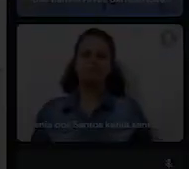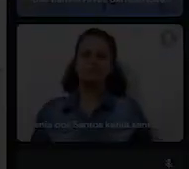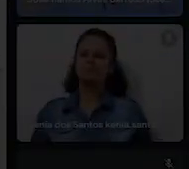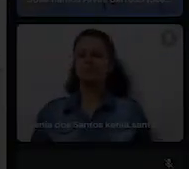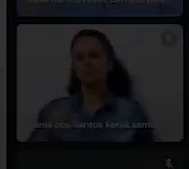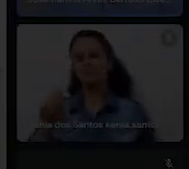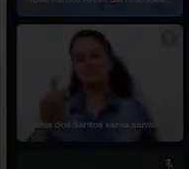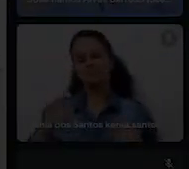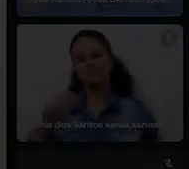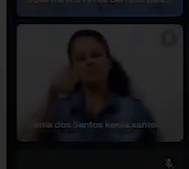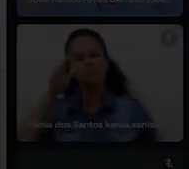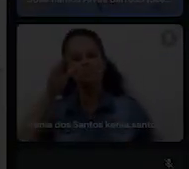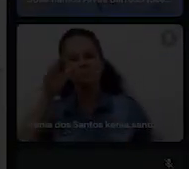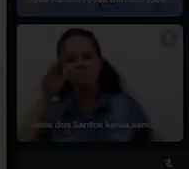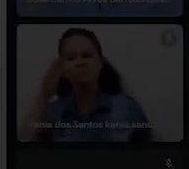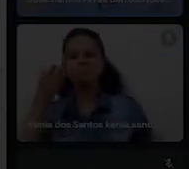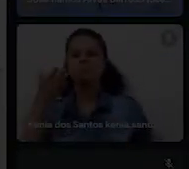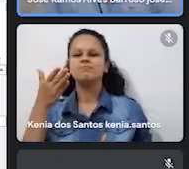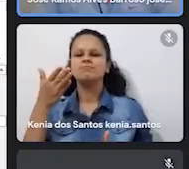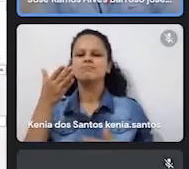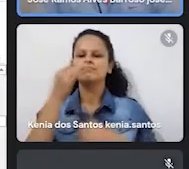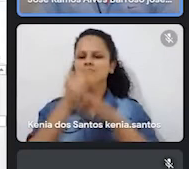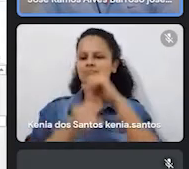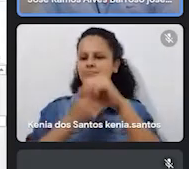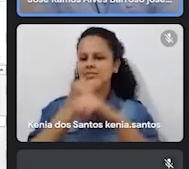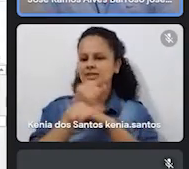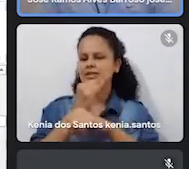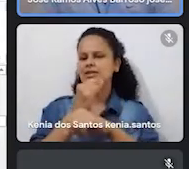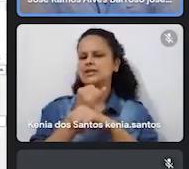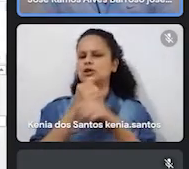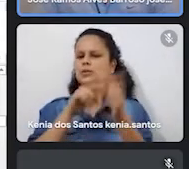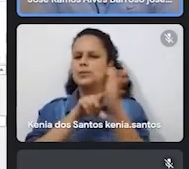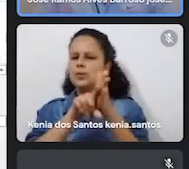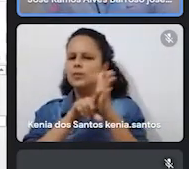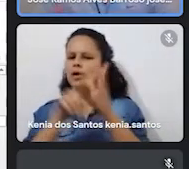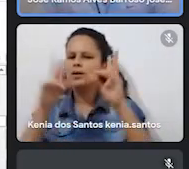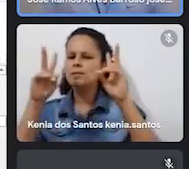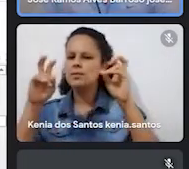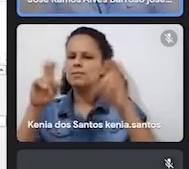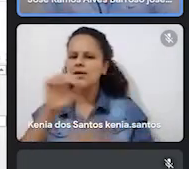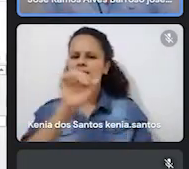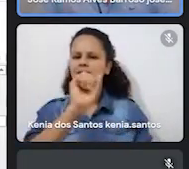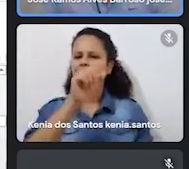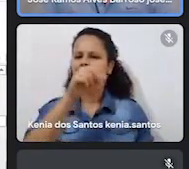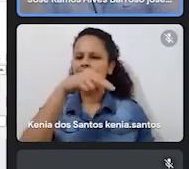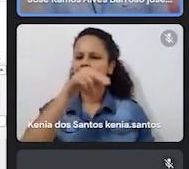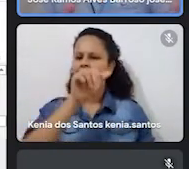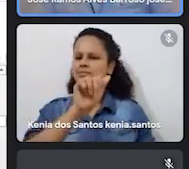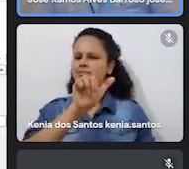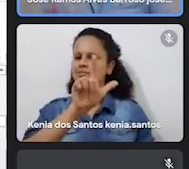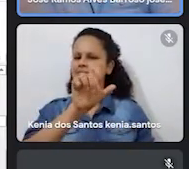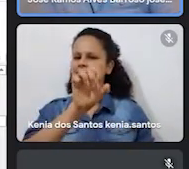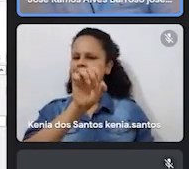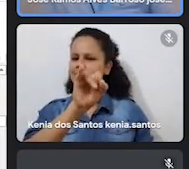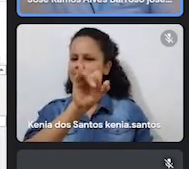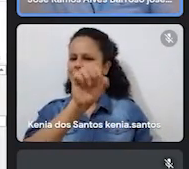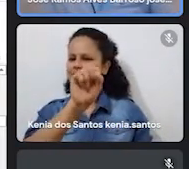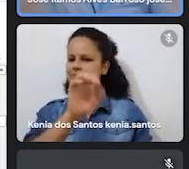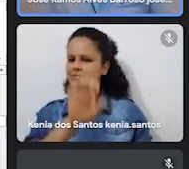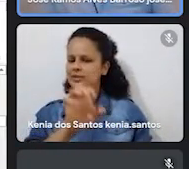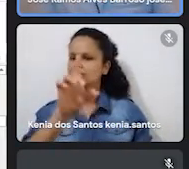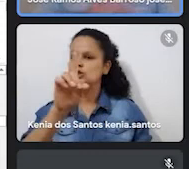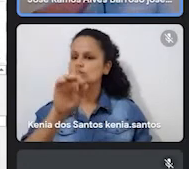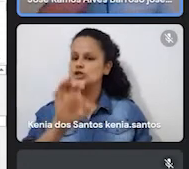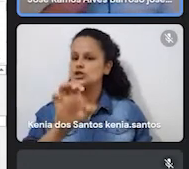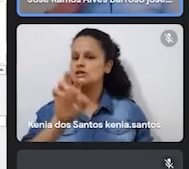verificar, procurar na internet análise de risco lá, e vocês vão ver lá que existe vários tipos de